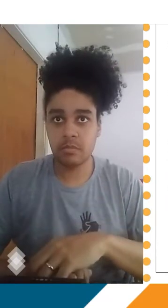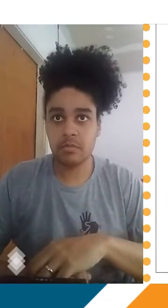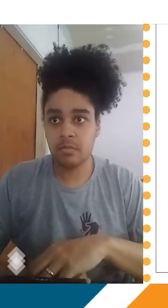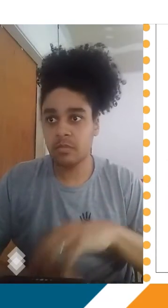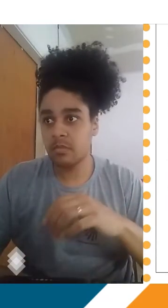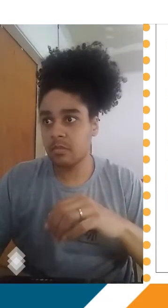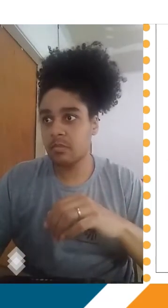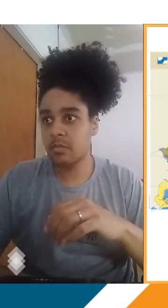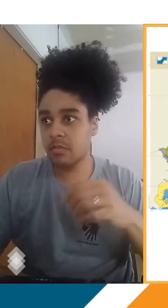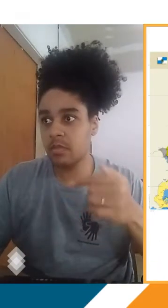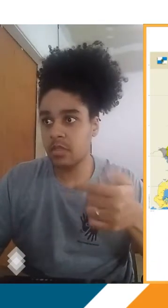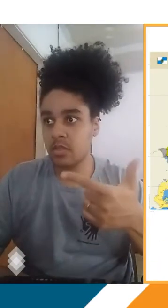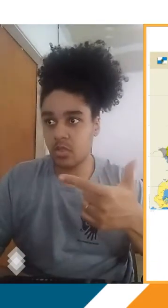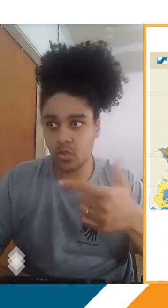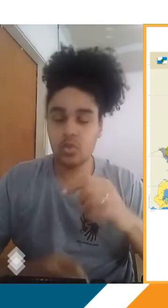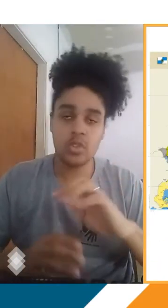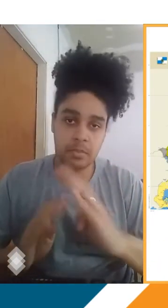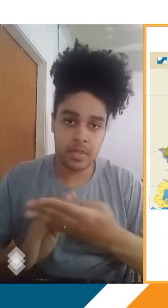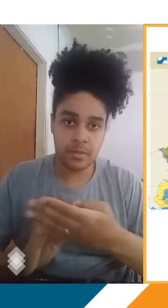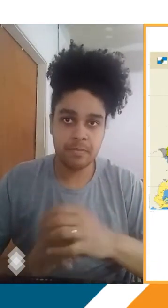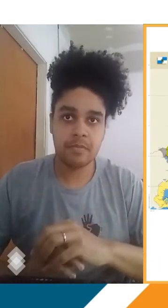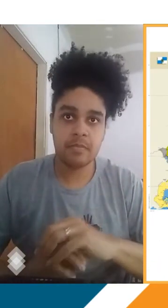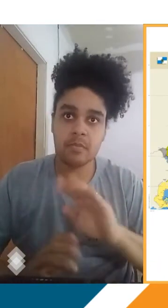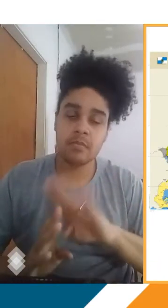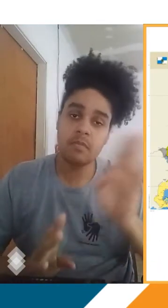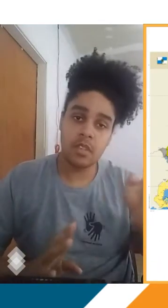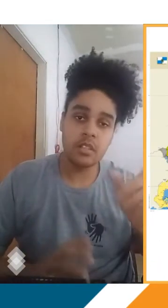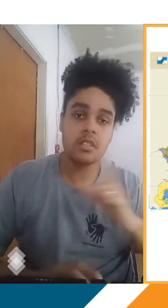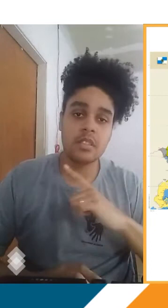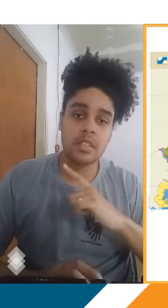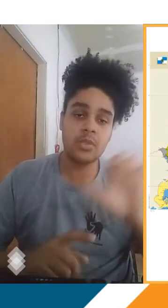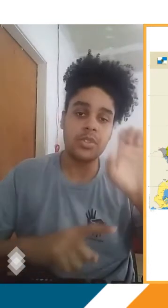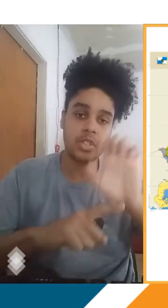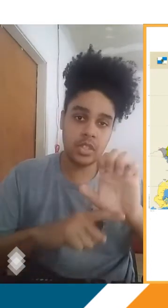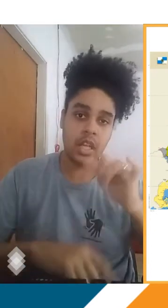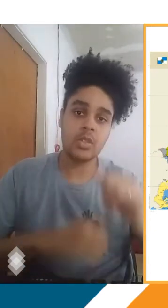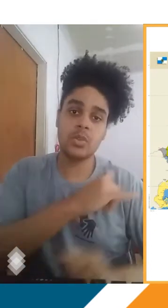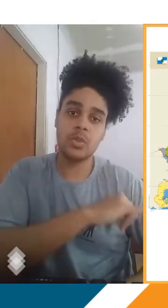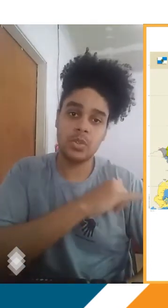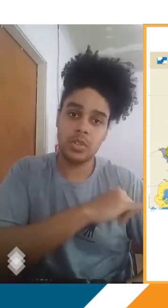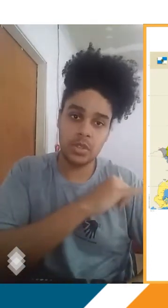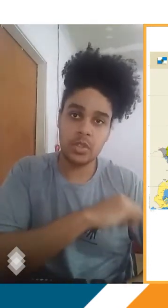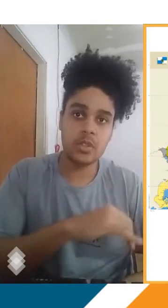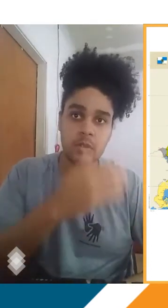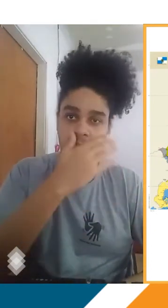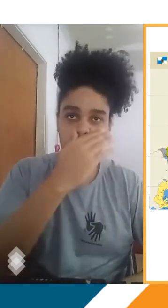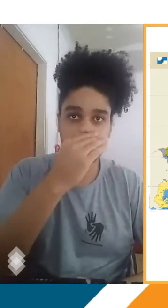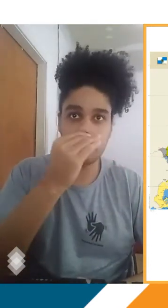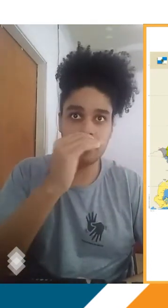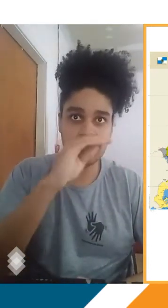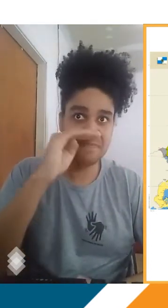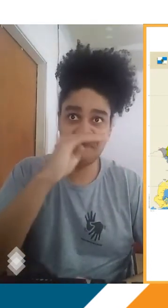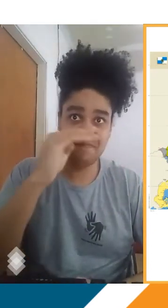Pereira Passos, IPP, Prefeitura Municipal do Rio de Janeiro. E ao lado temos aqui o Estado do Rio de Janeiro. O Estado, ou unidade